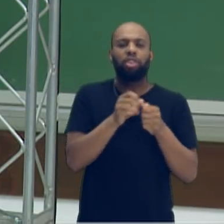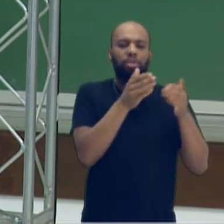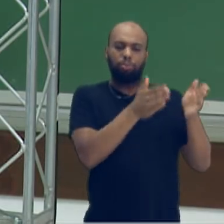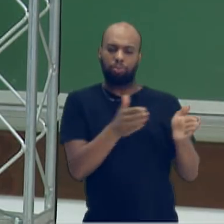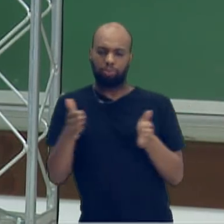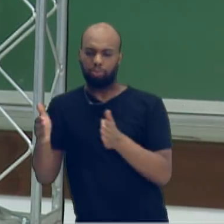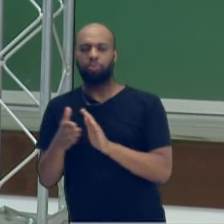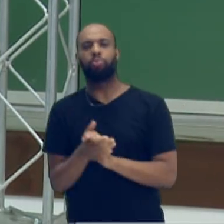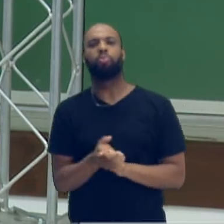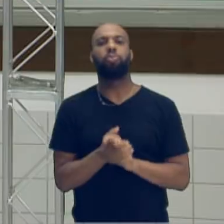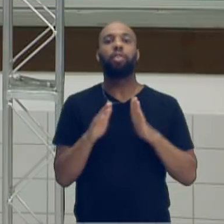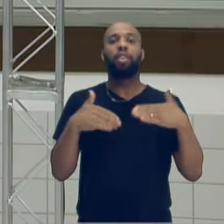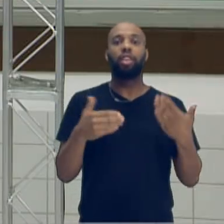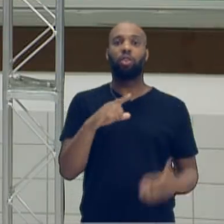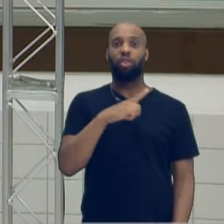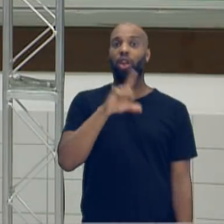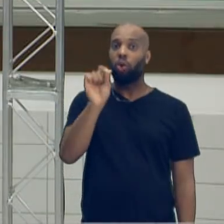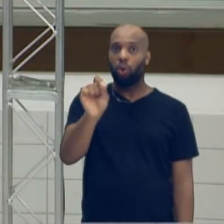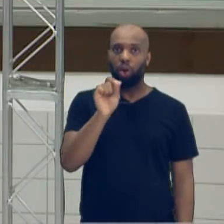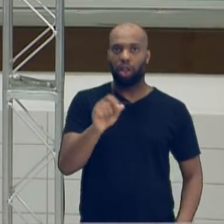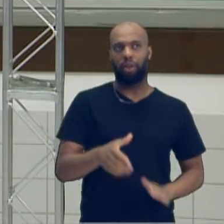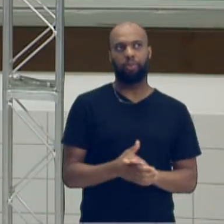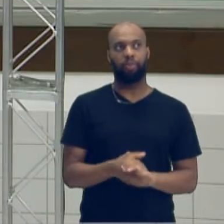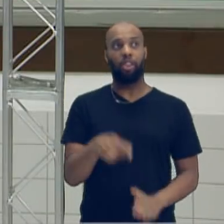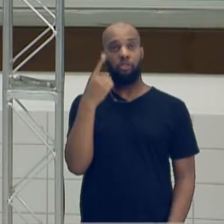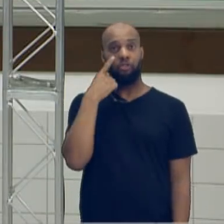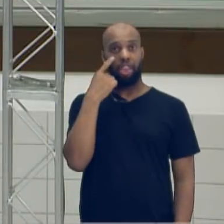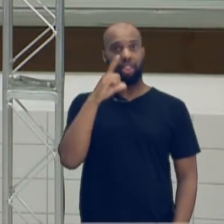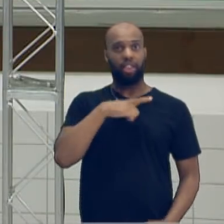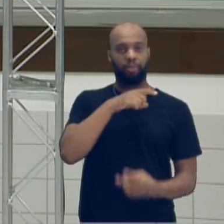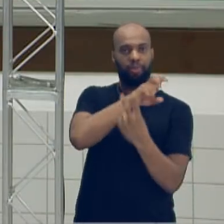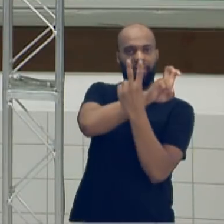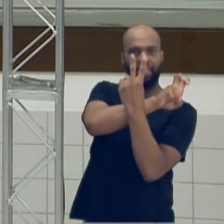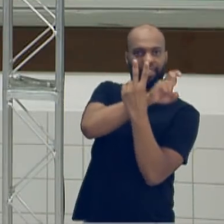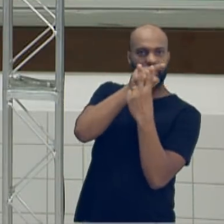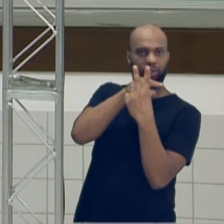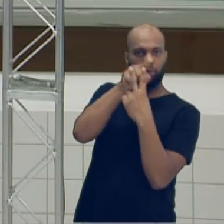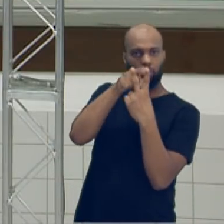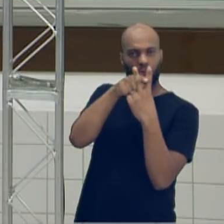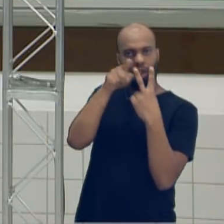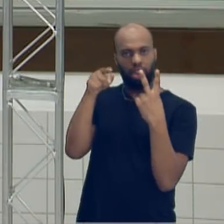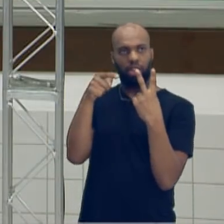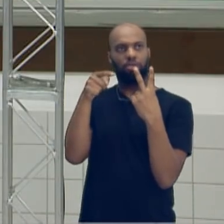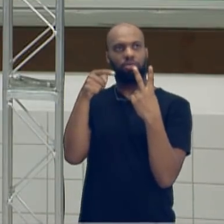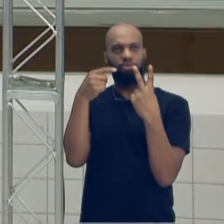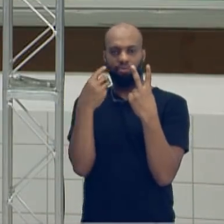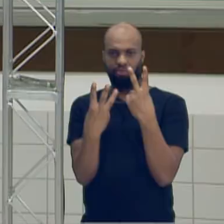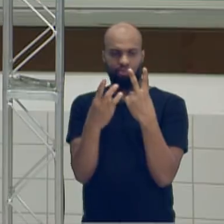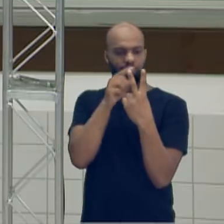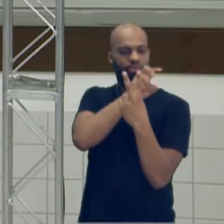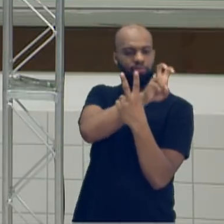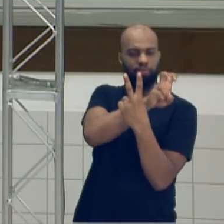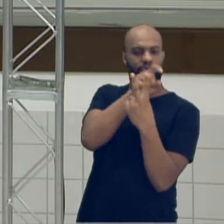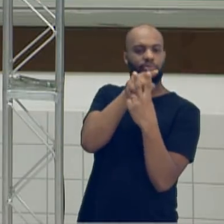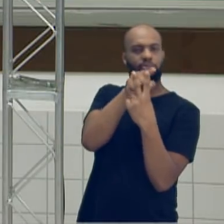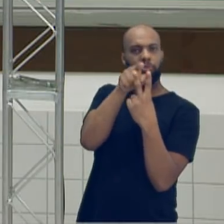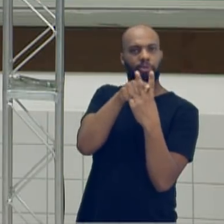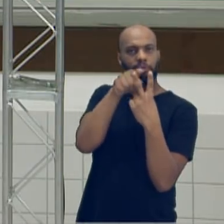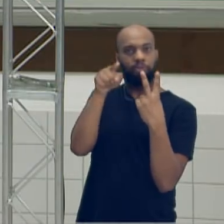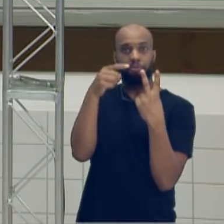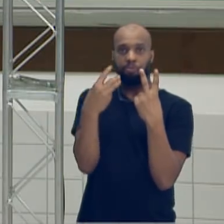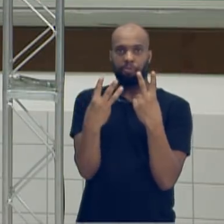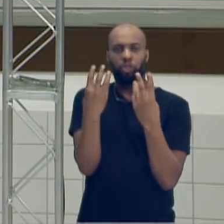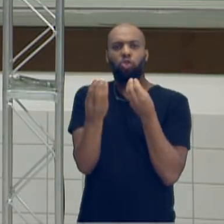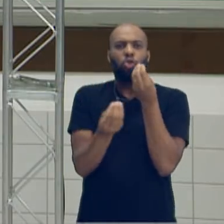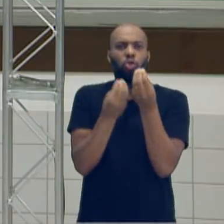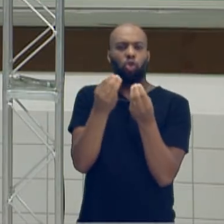Tá? Então, nesse caso, nós temos aqui 5 raiz quadrada de 3. Como